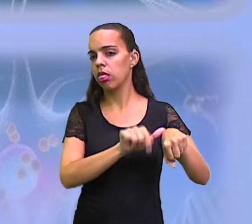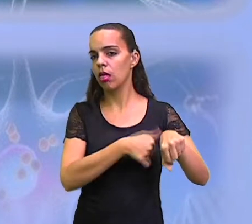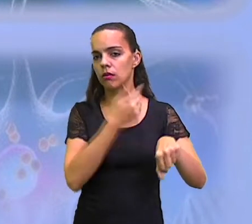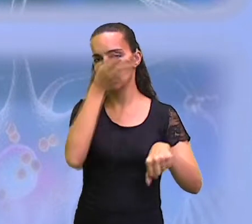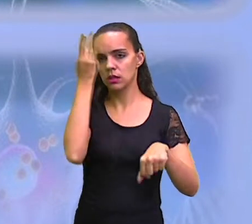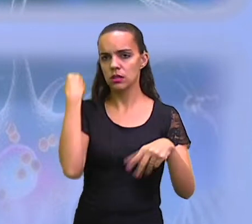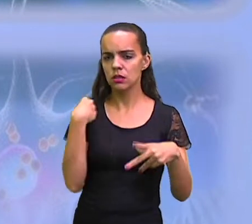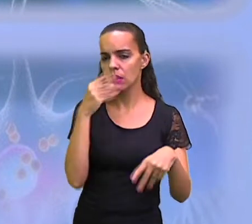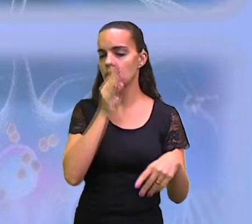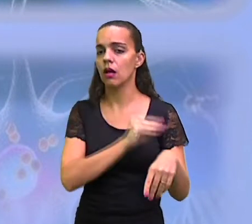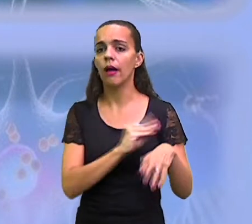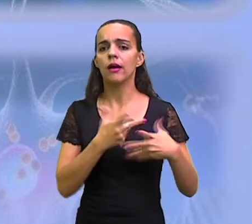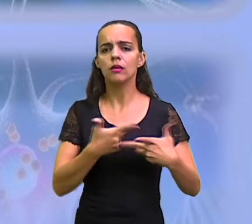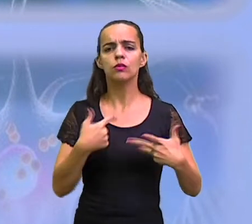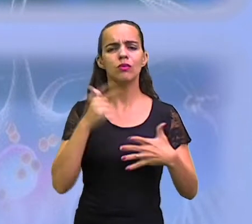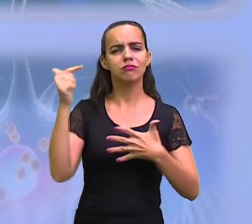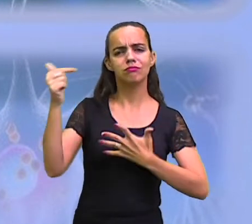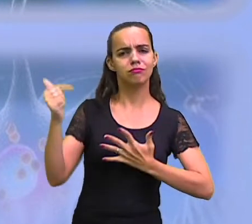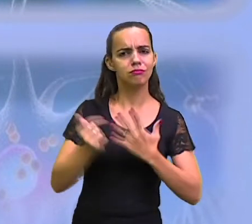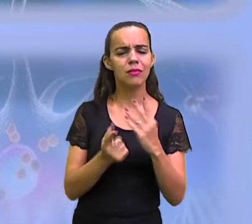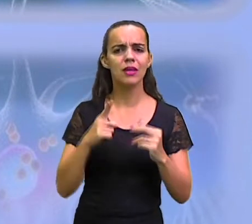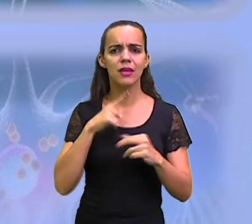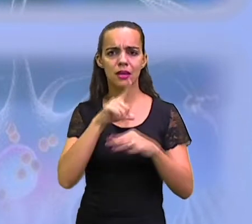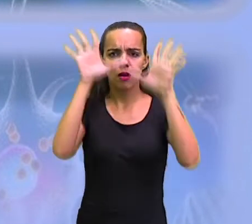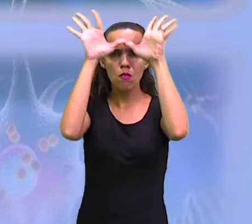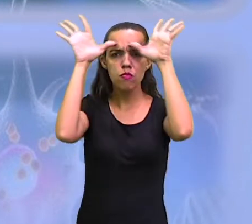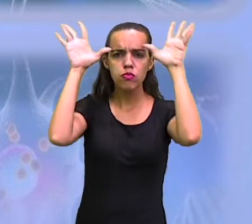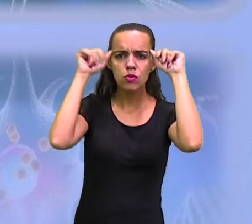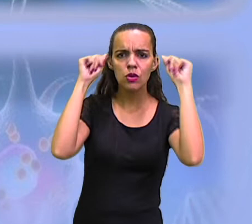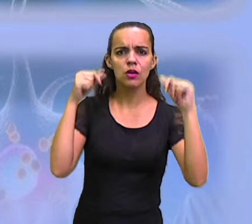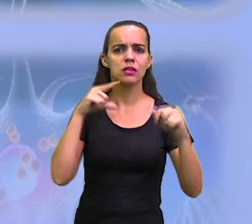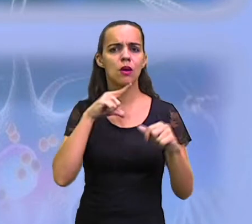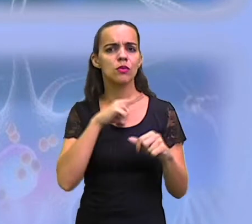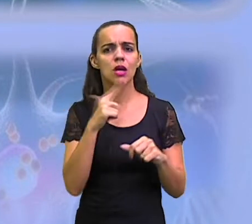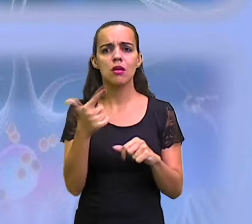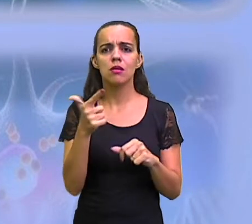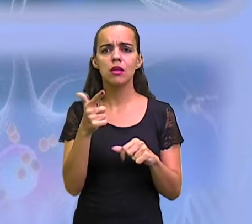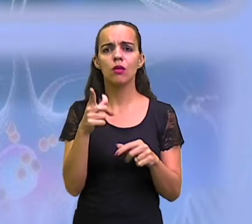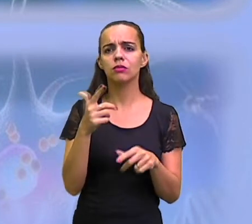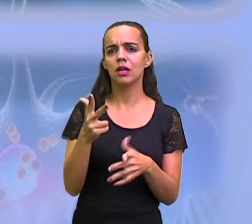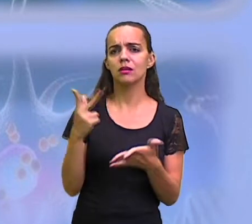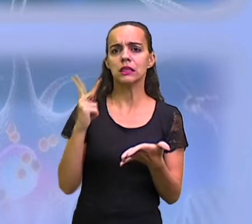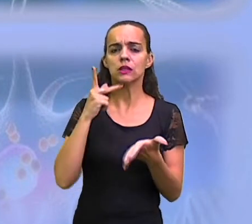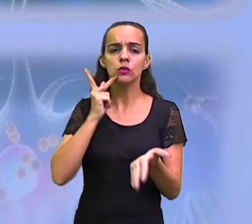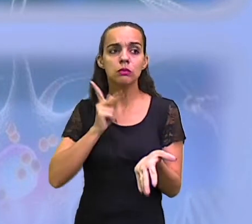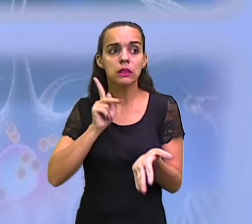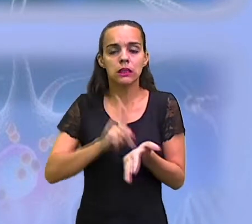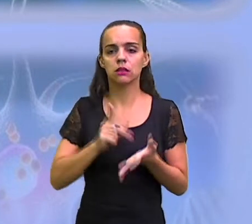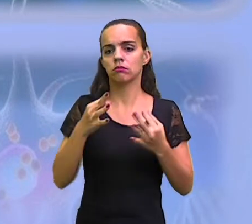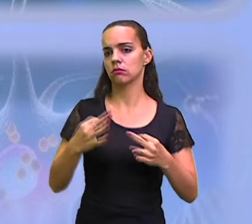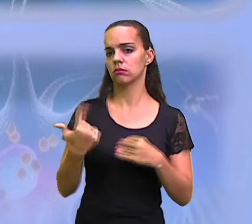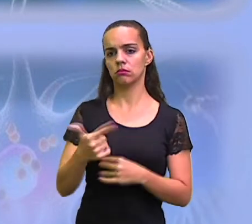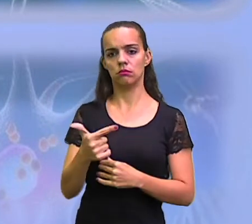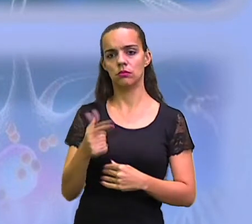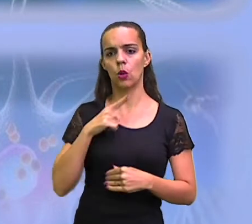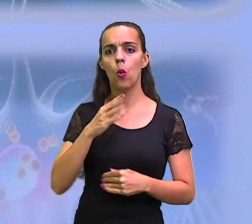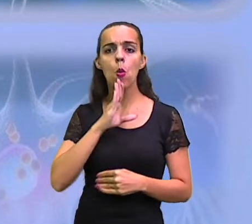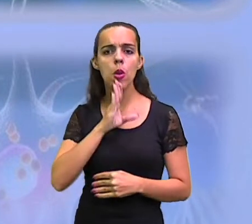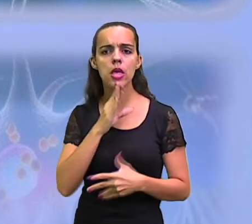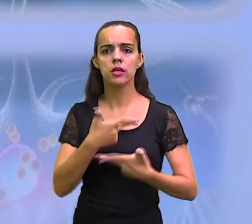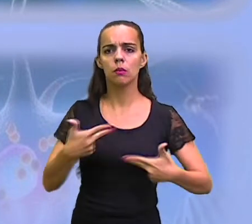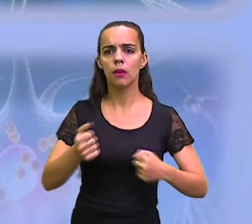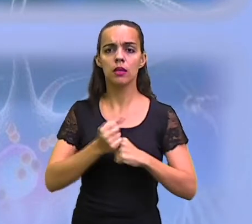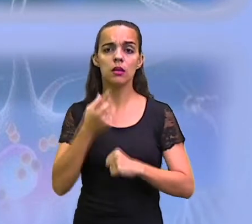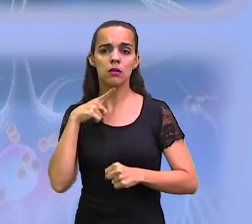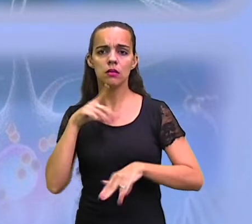de discernimento. O Alzheimer não tem suas causas conhecidas. É uma doença que, na